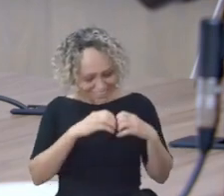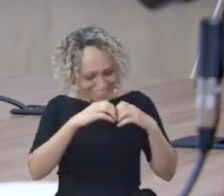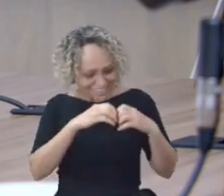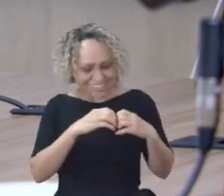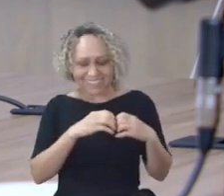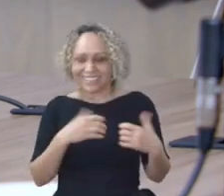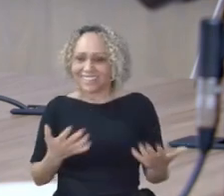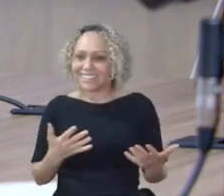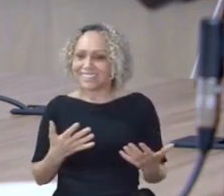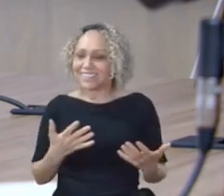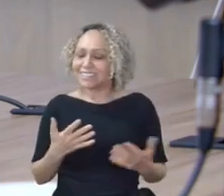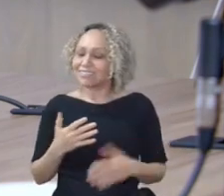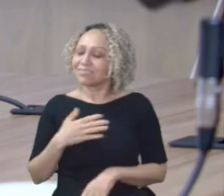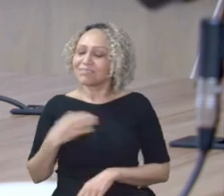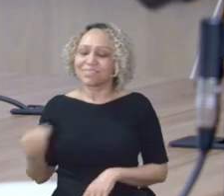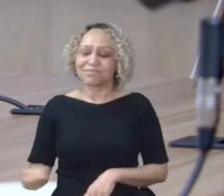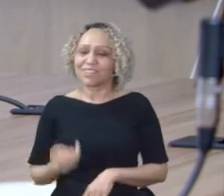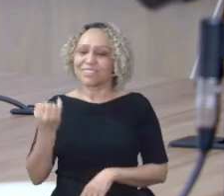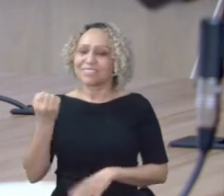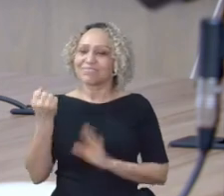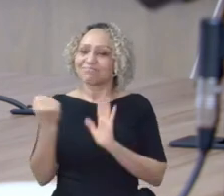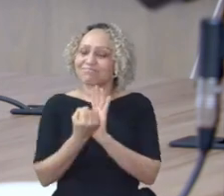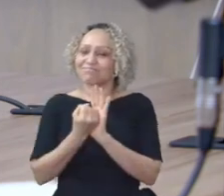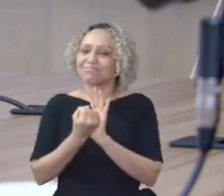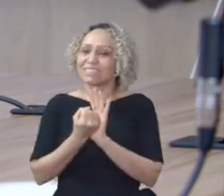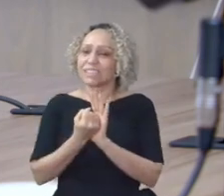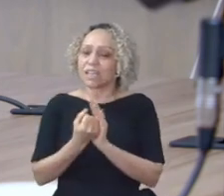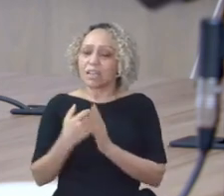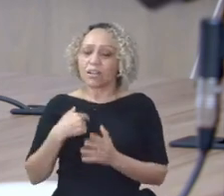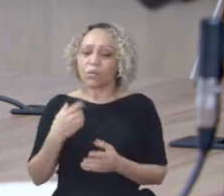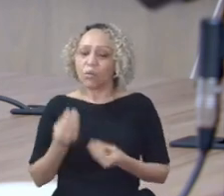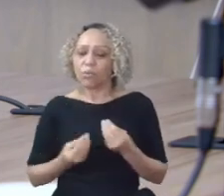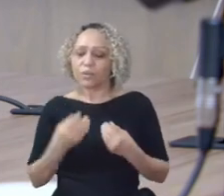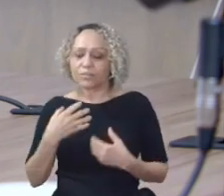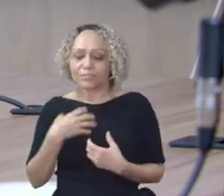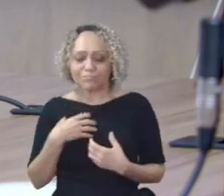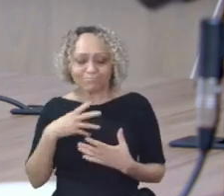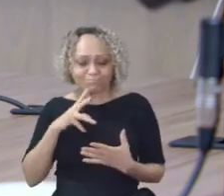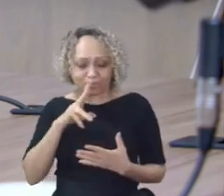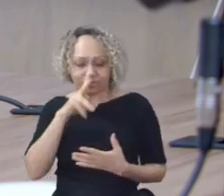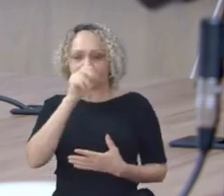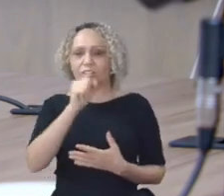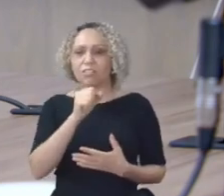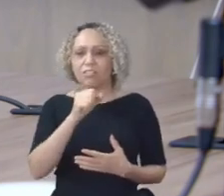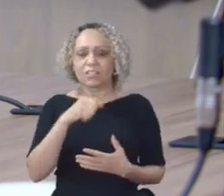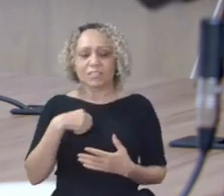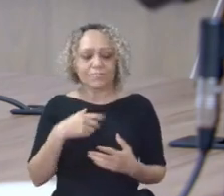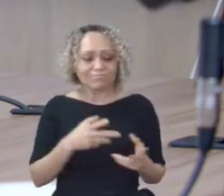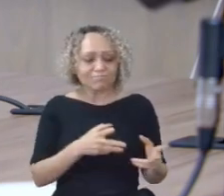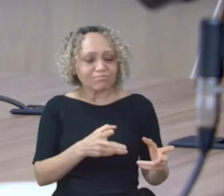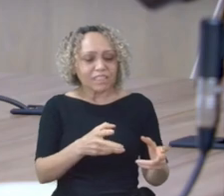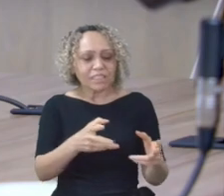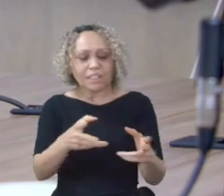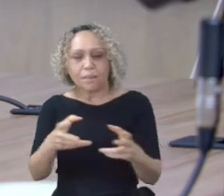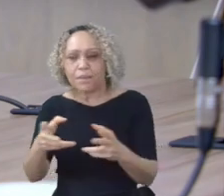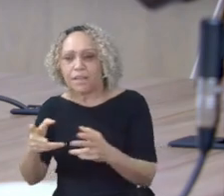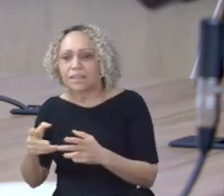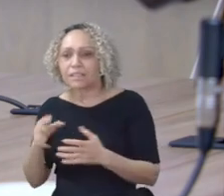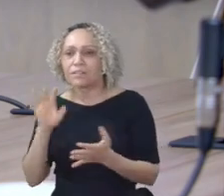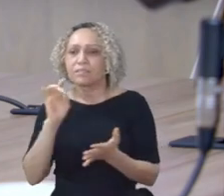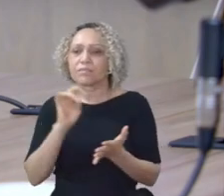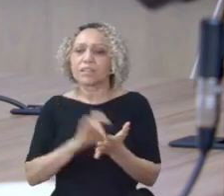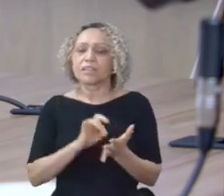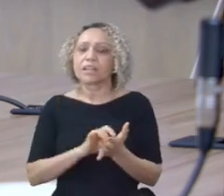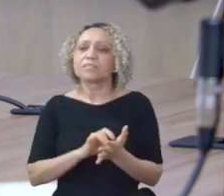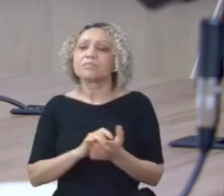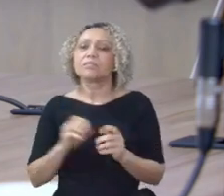solidificou muito no meu jeito de ser, de perceber que os números não são tudo, né? Que, na verdade, o que importa